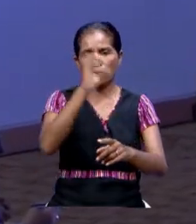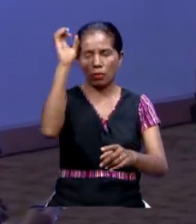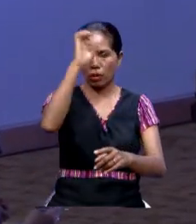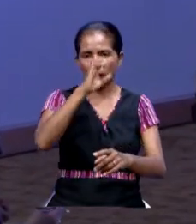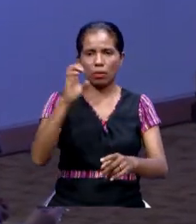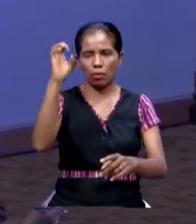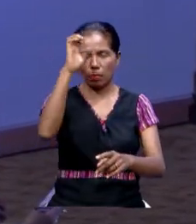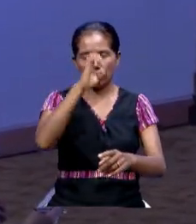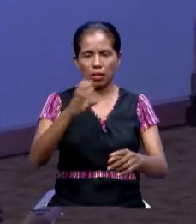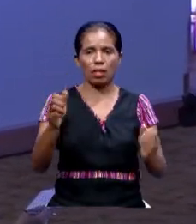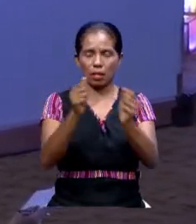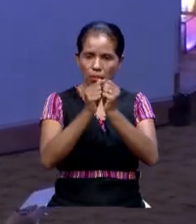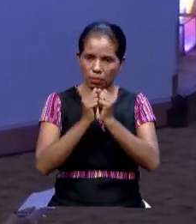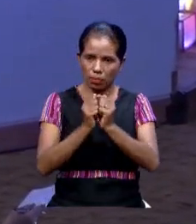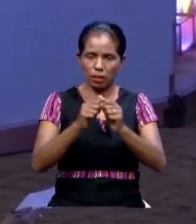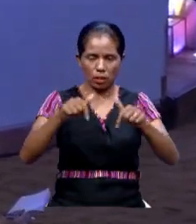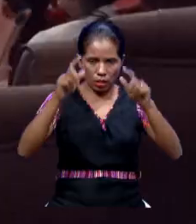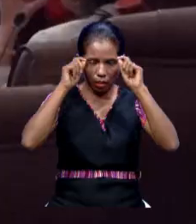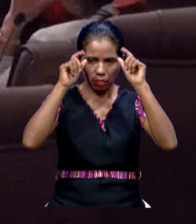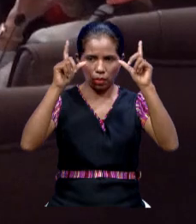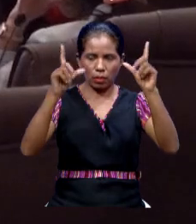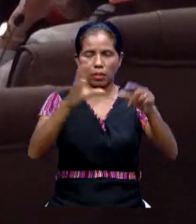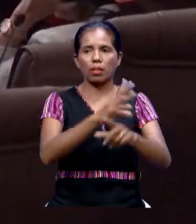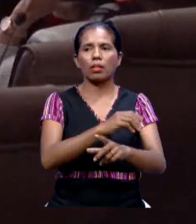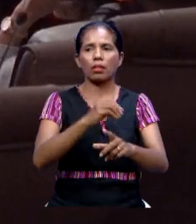nebe acompanha mos situação iha Timor-Leste